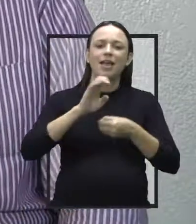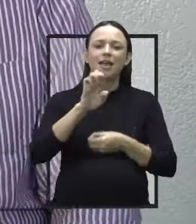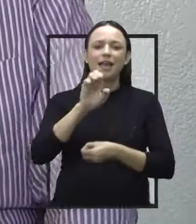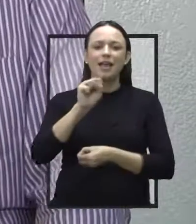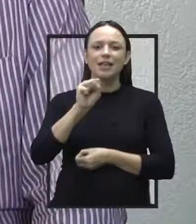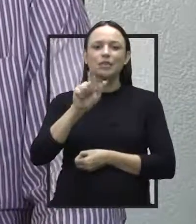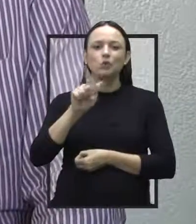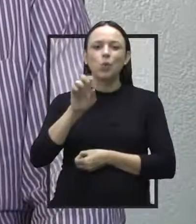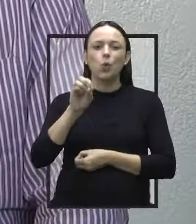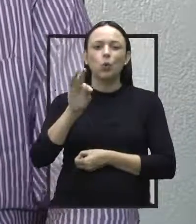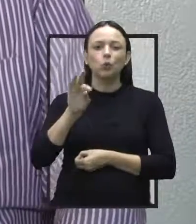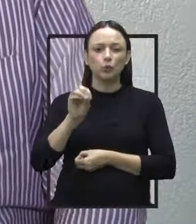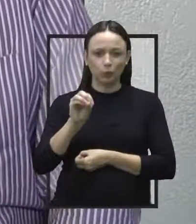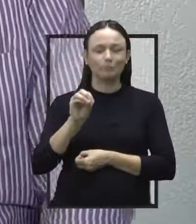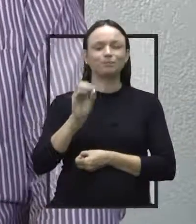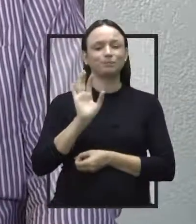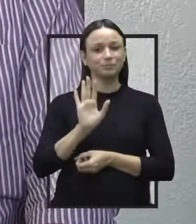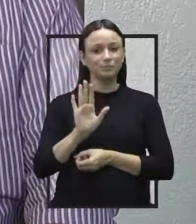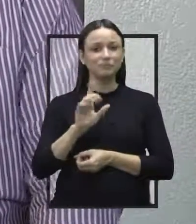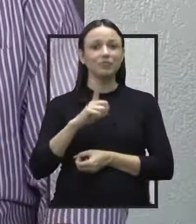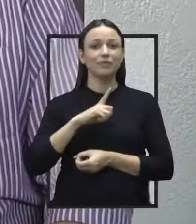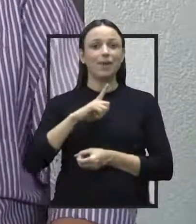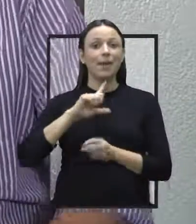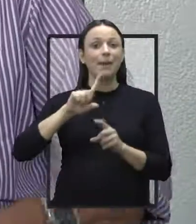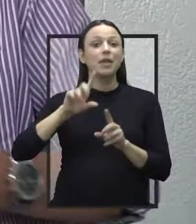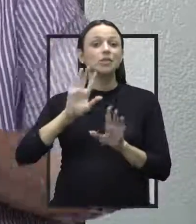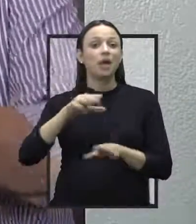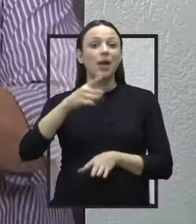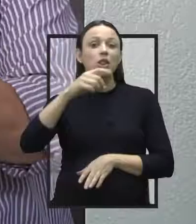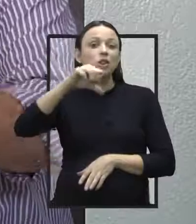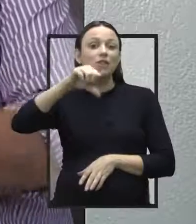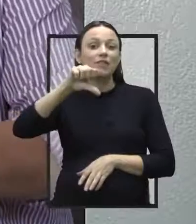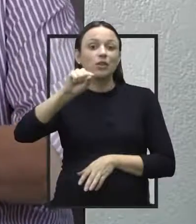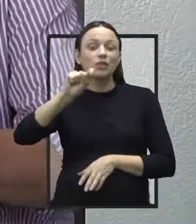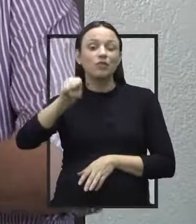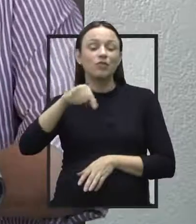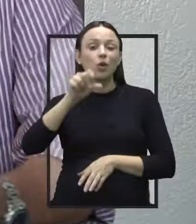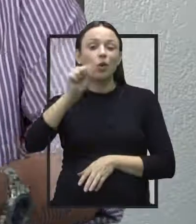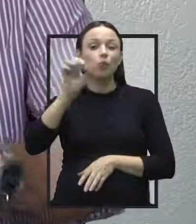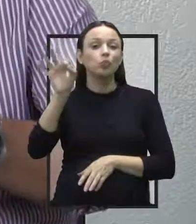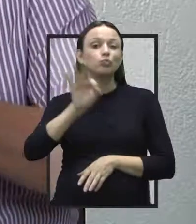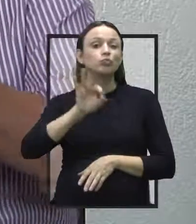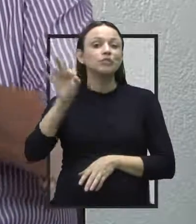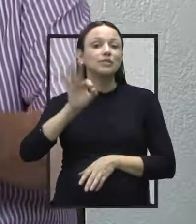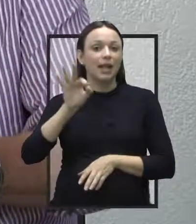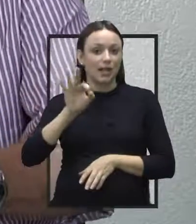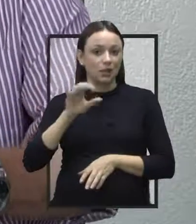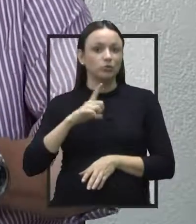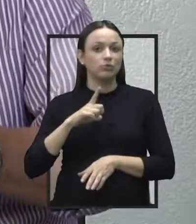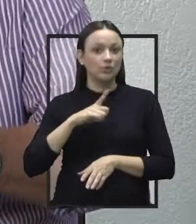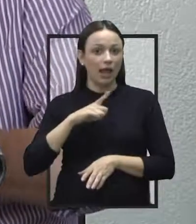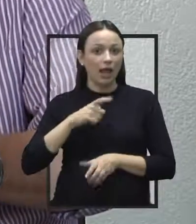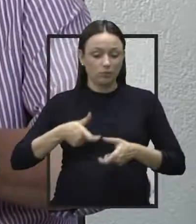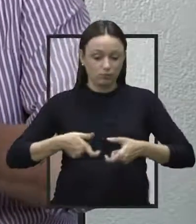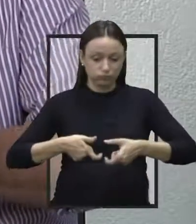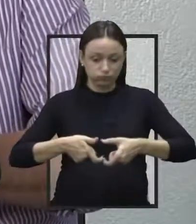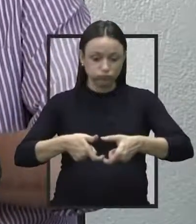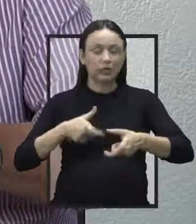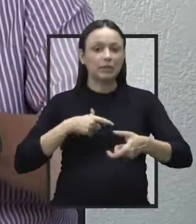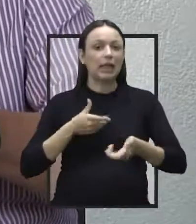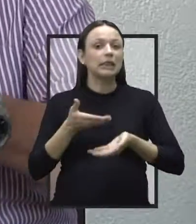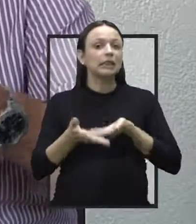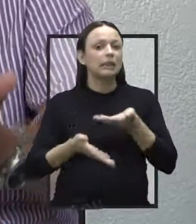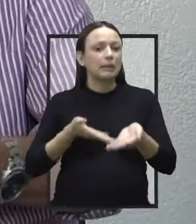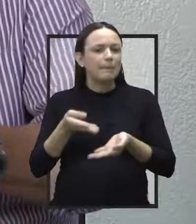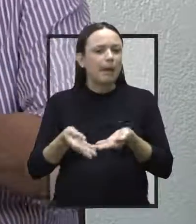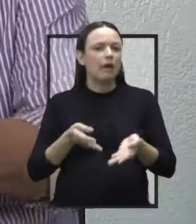falou, nós estamos aí com mais de 98% do esgoto tratado em nossa cidade. Pelo menos aqui nós temos